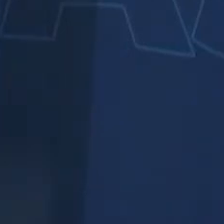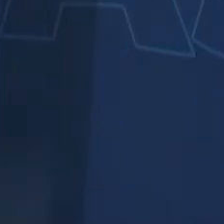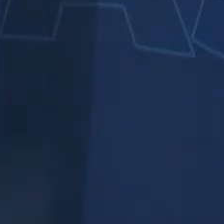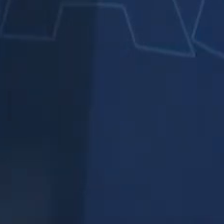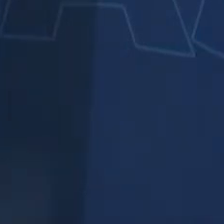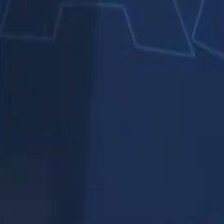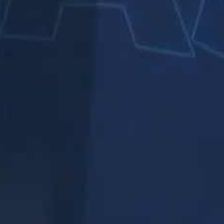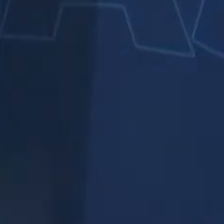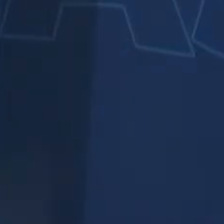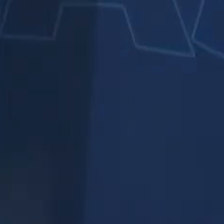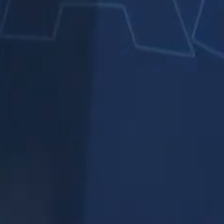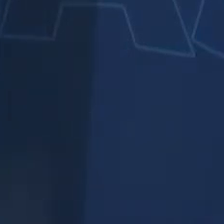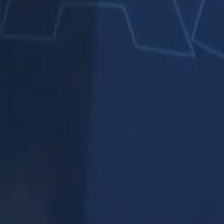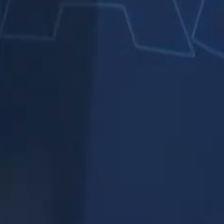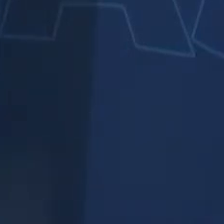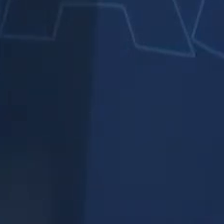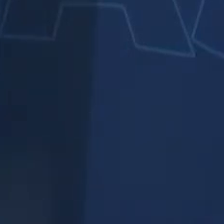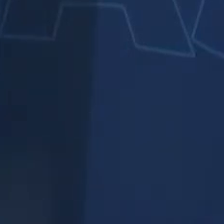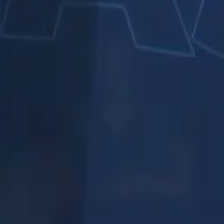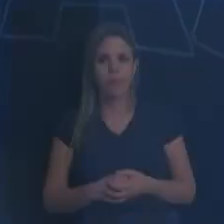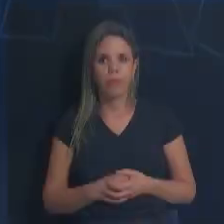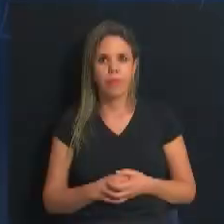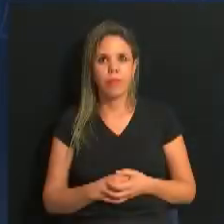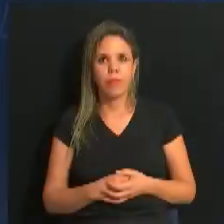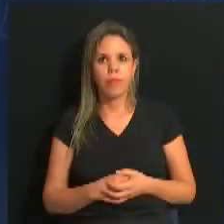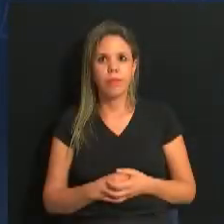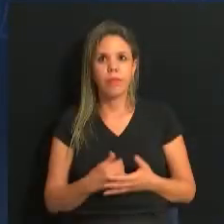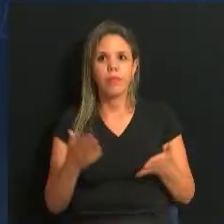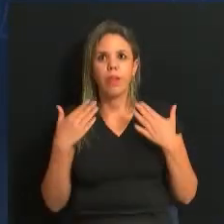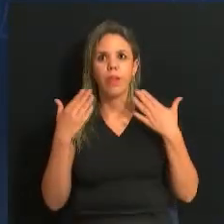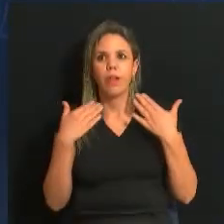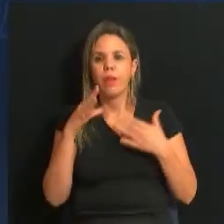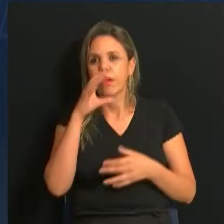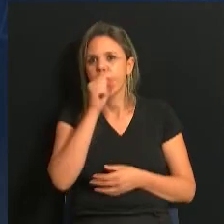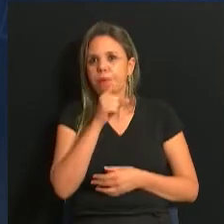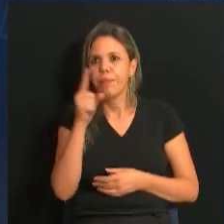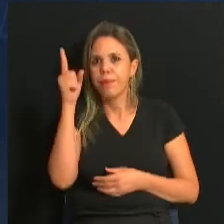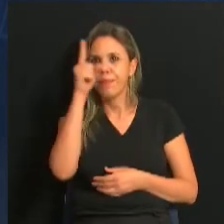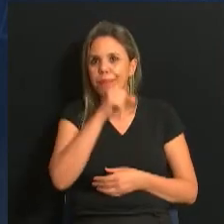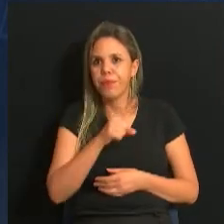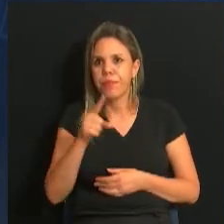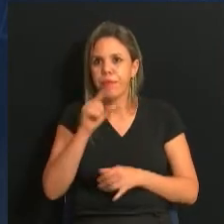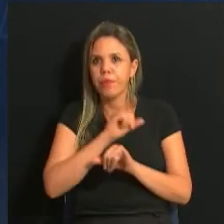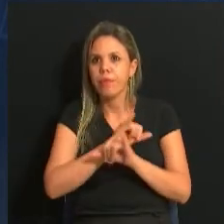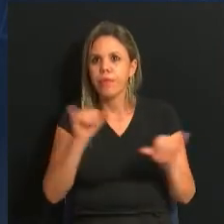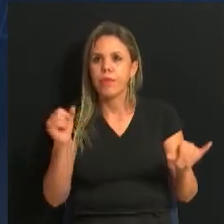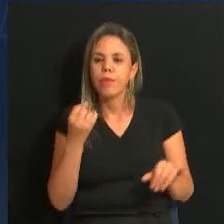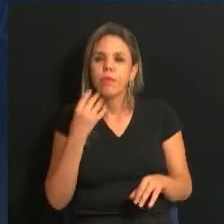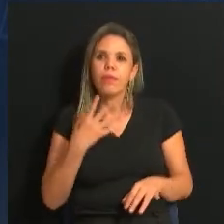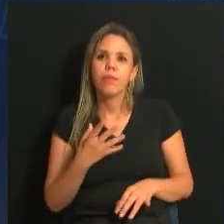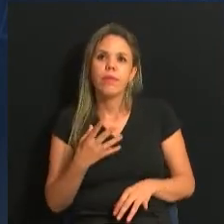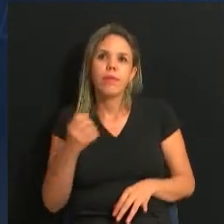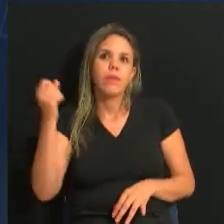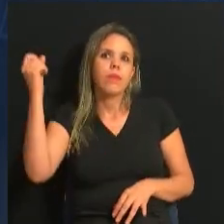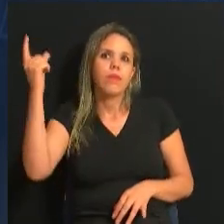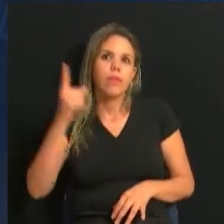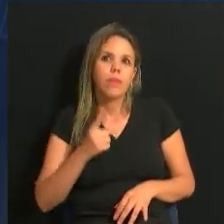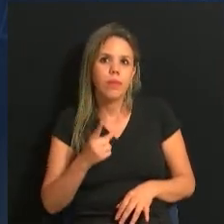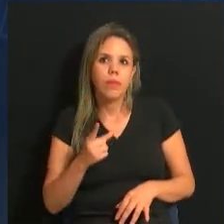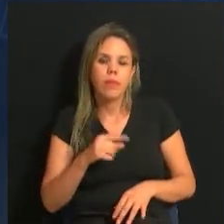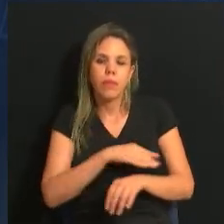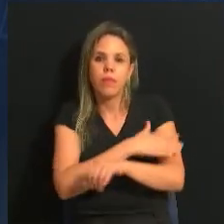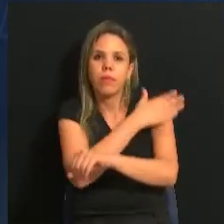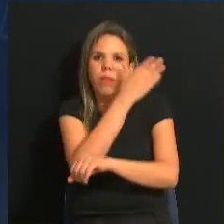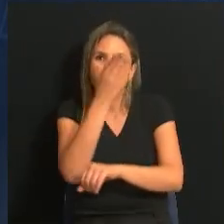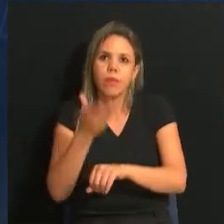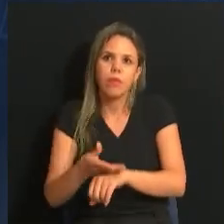Para quem quer sol e calor neste sábado e domingo, a notícia é boa, viu? Porque o sol aparece durante todo